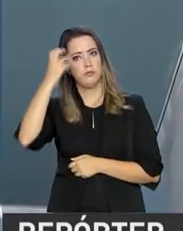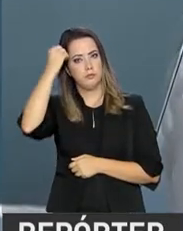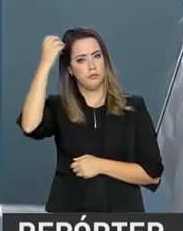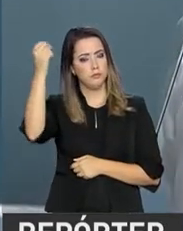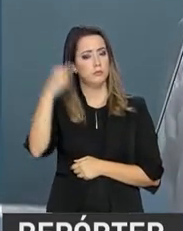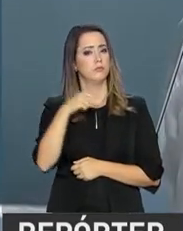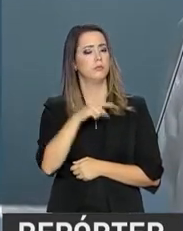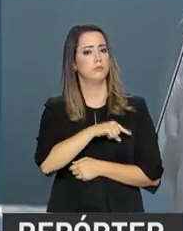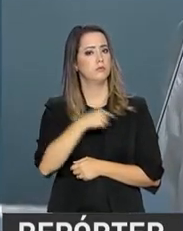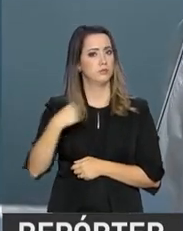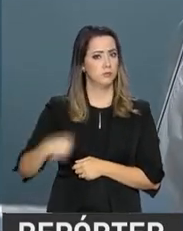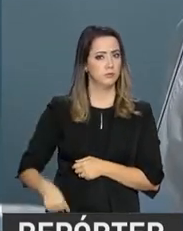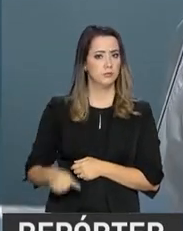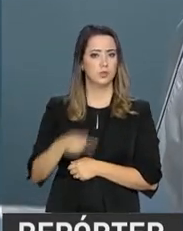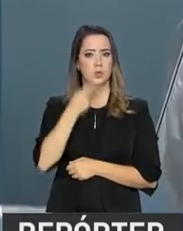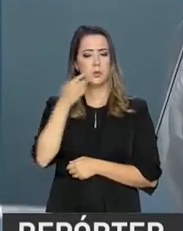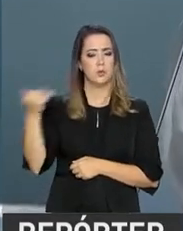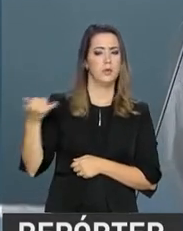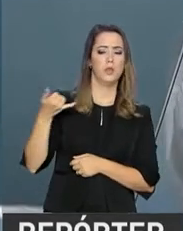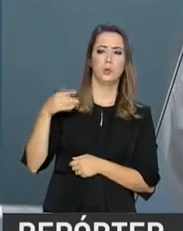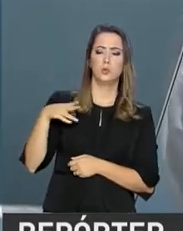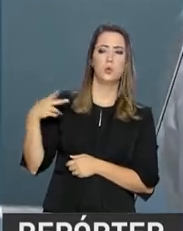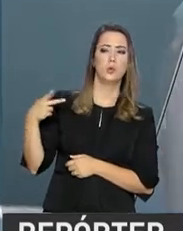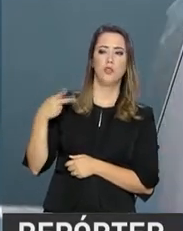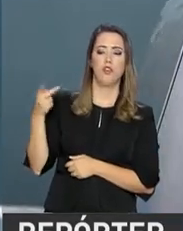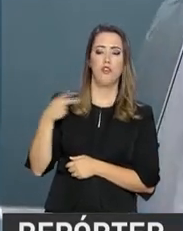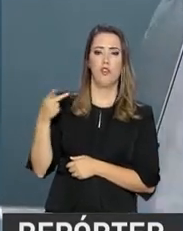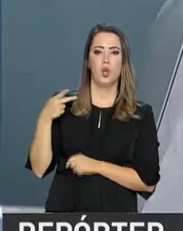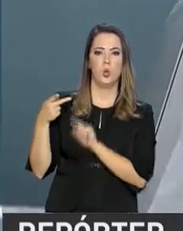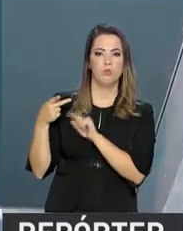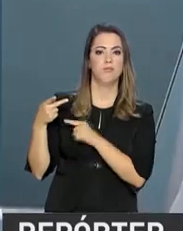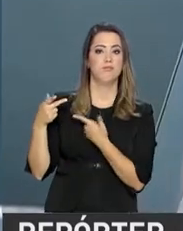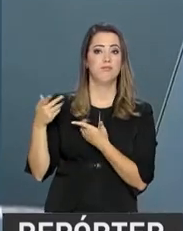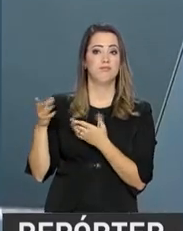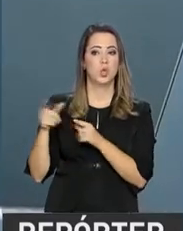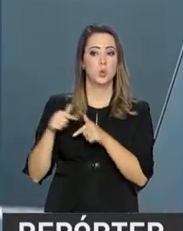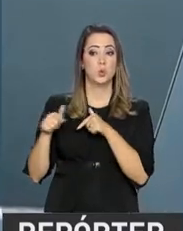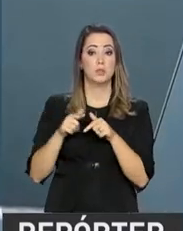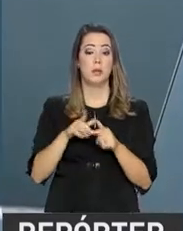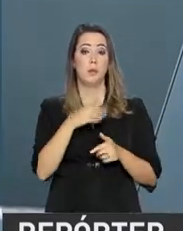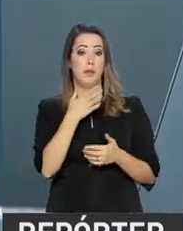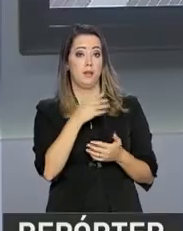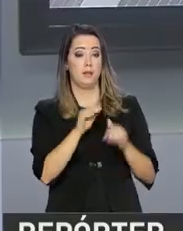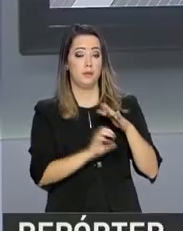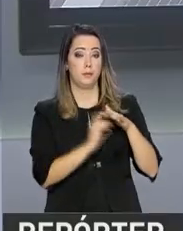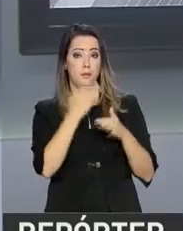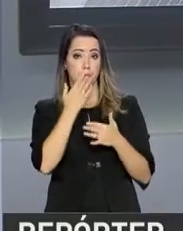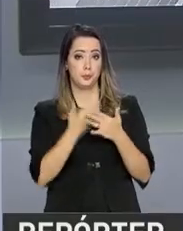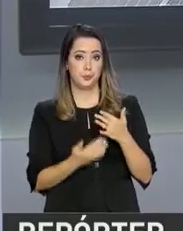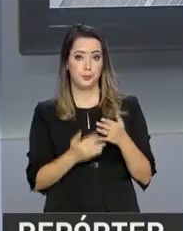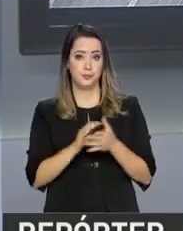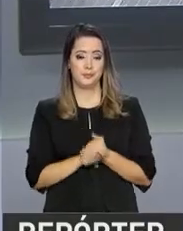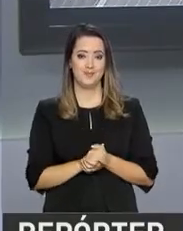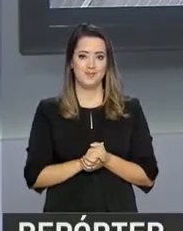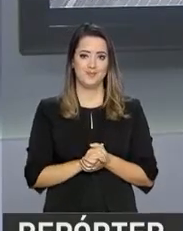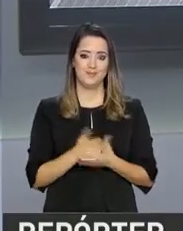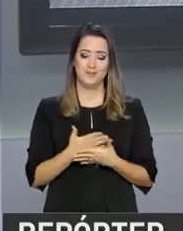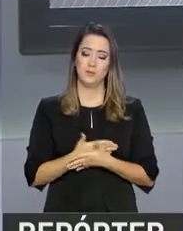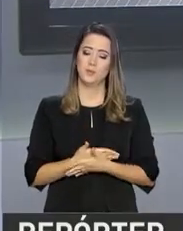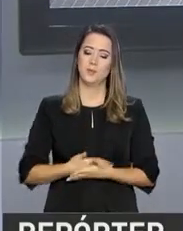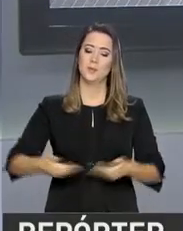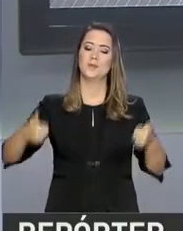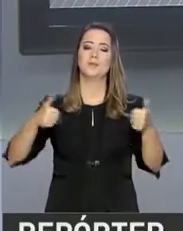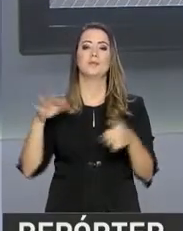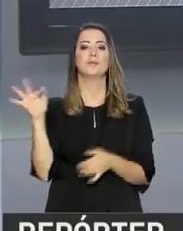engano, numa ocasião na China, alguém me falou de lá, me falou do trabalho da Hemobras. O melhor fevereiro